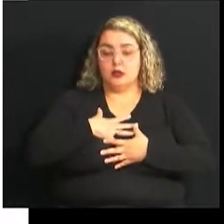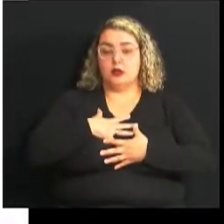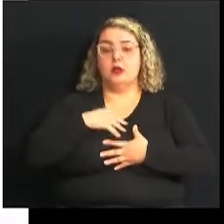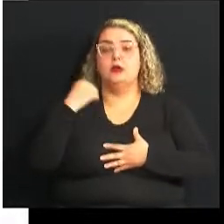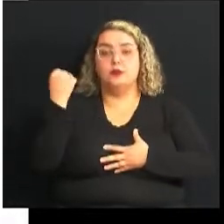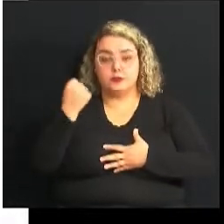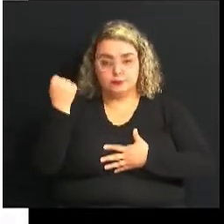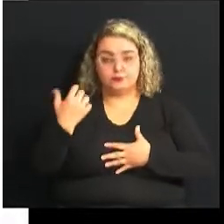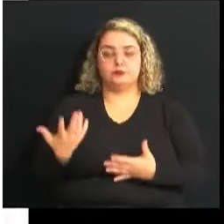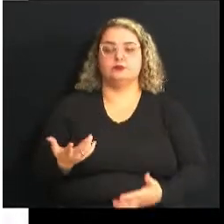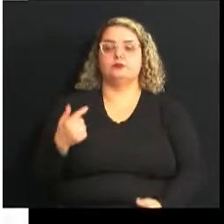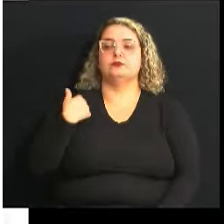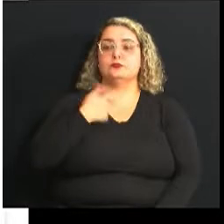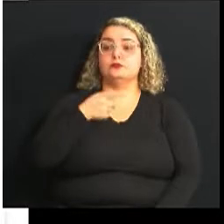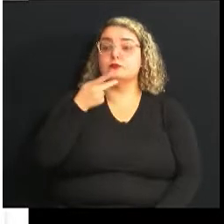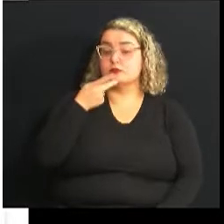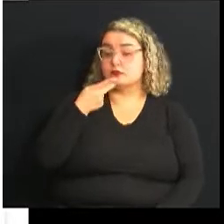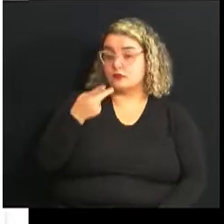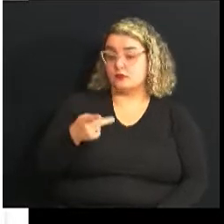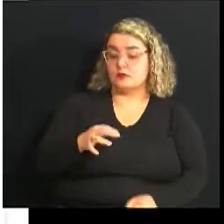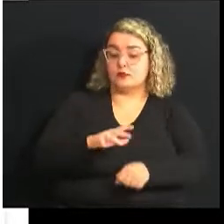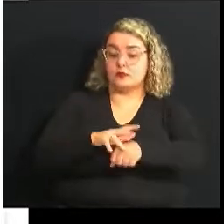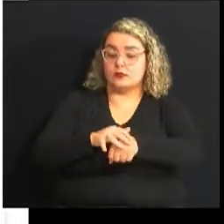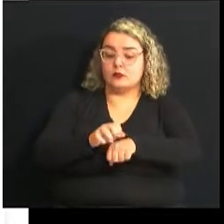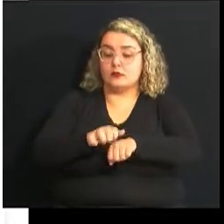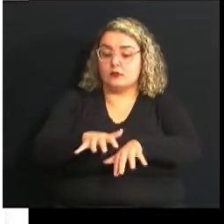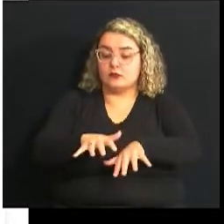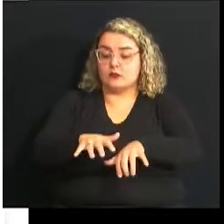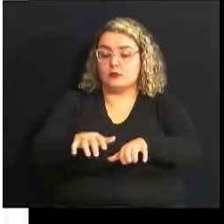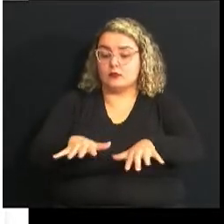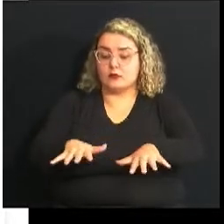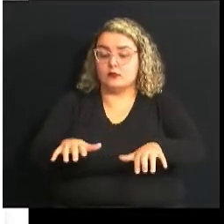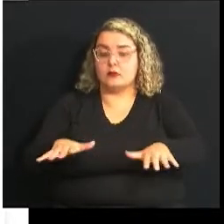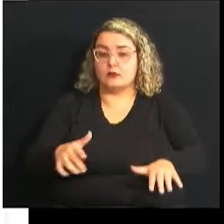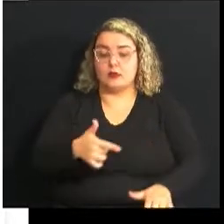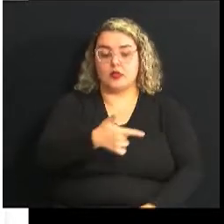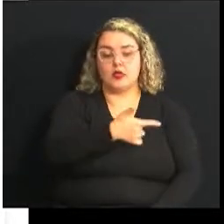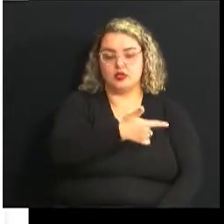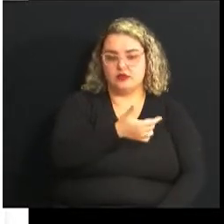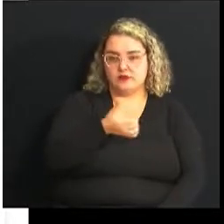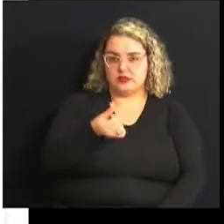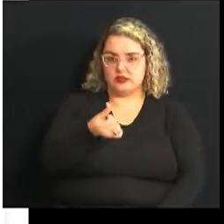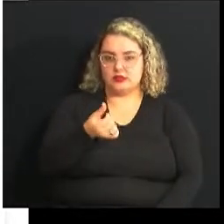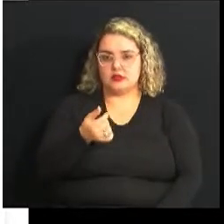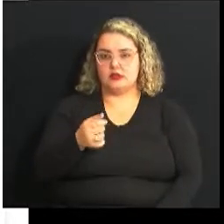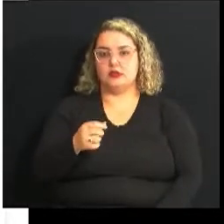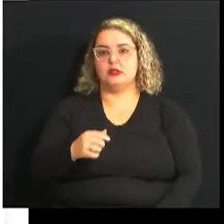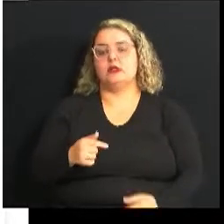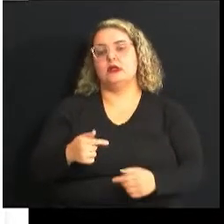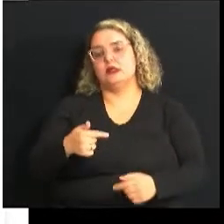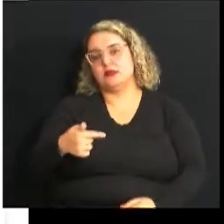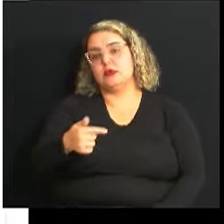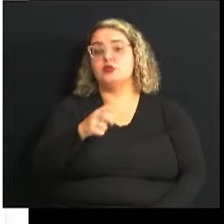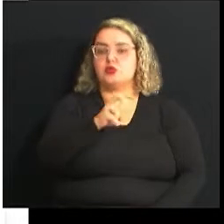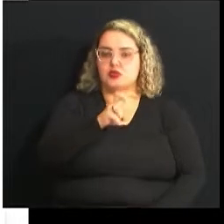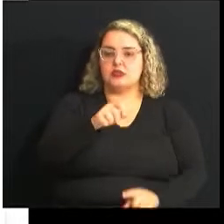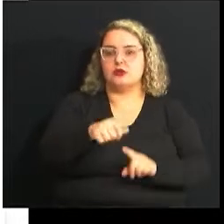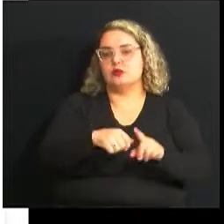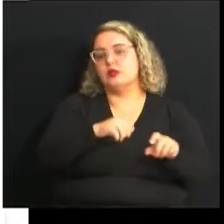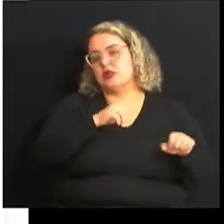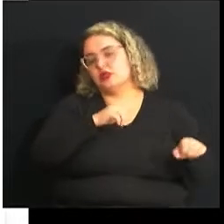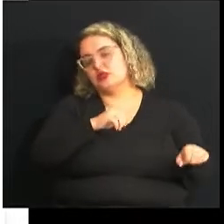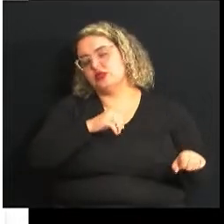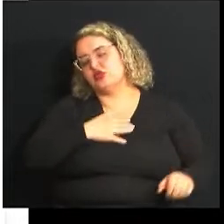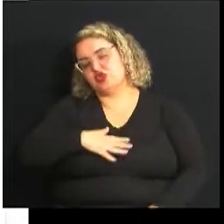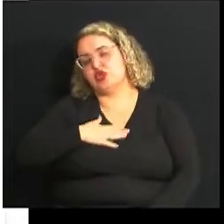aqui da situação epidemiológica de 26, da semana de 5/9, olha, que a gente entra aqui,